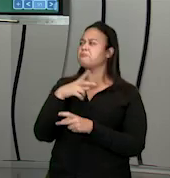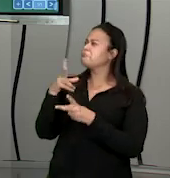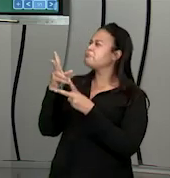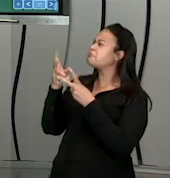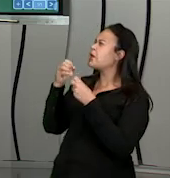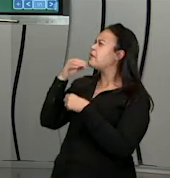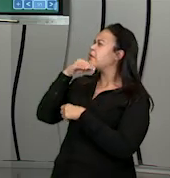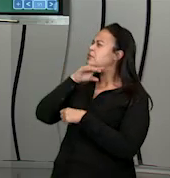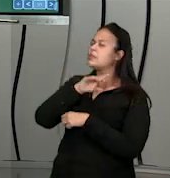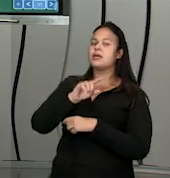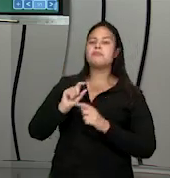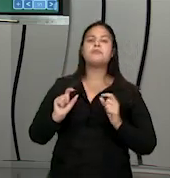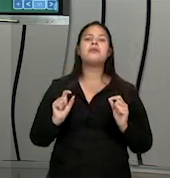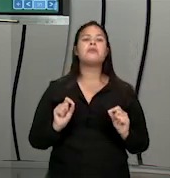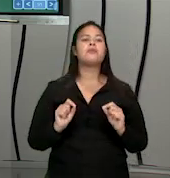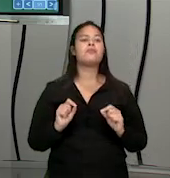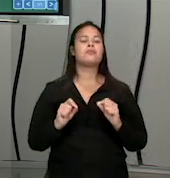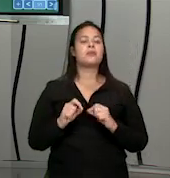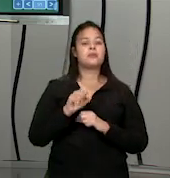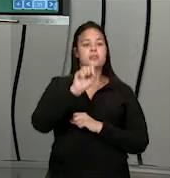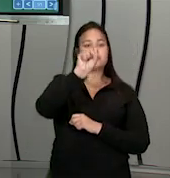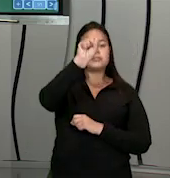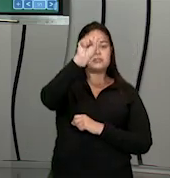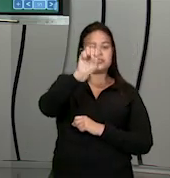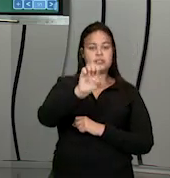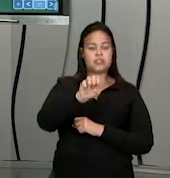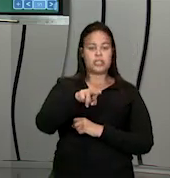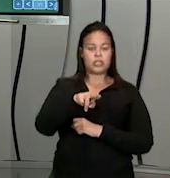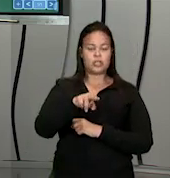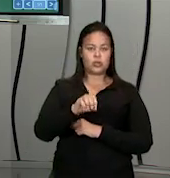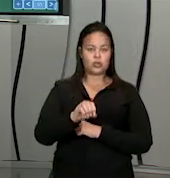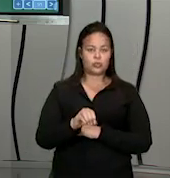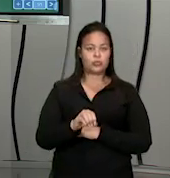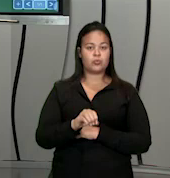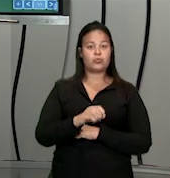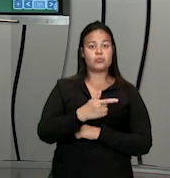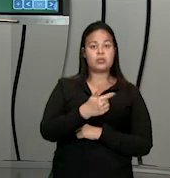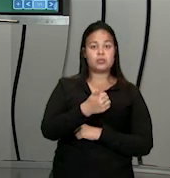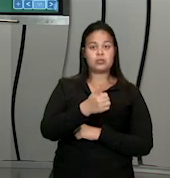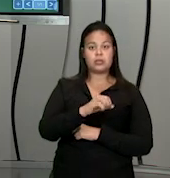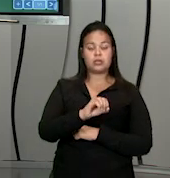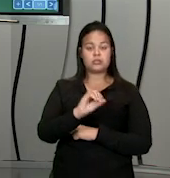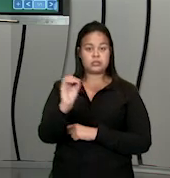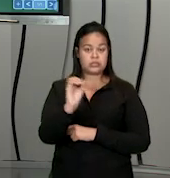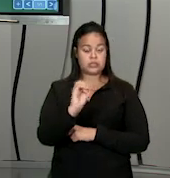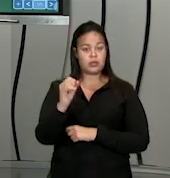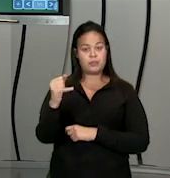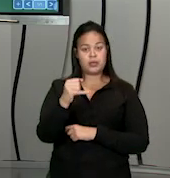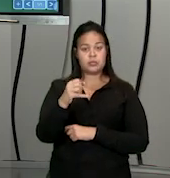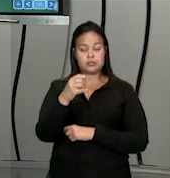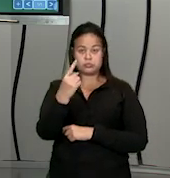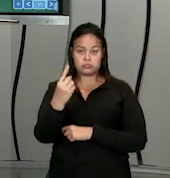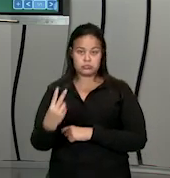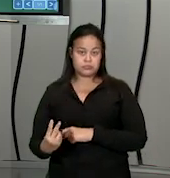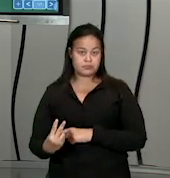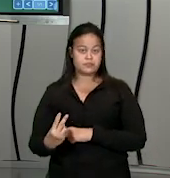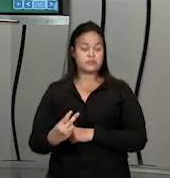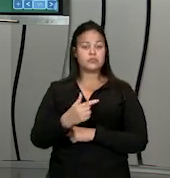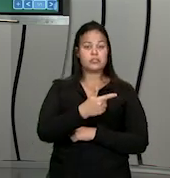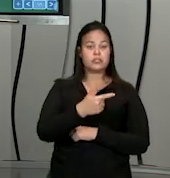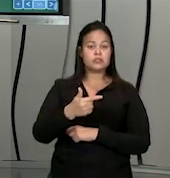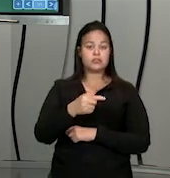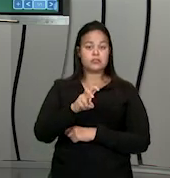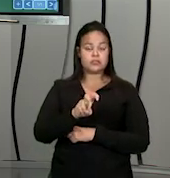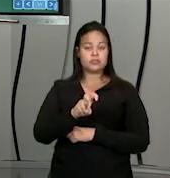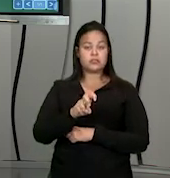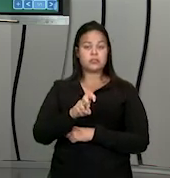novo, eu tenho o seno de 210 graus, é menos meio, o seno de 225